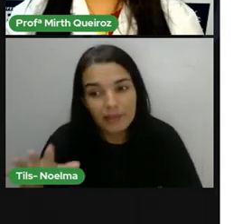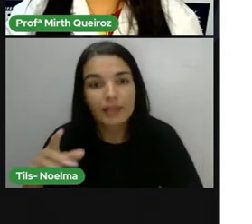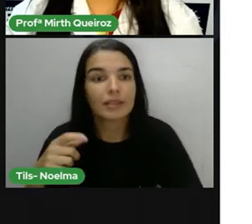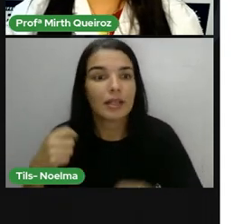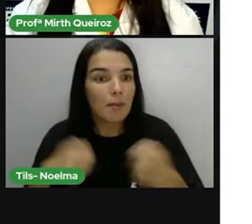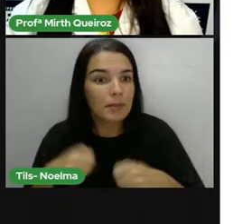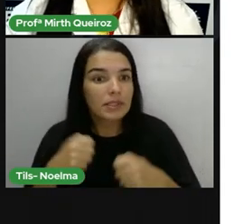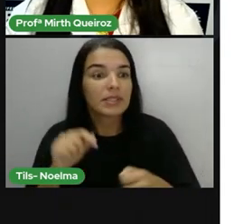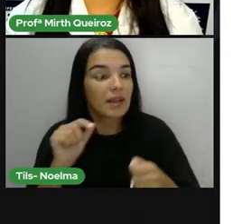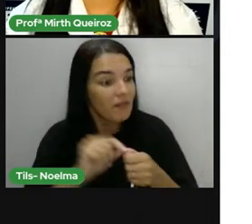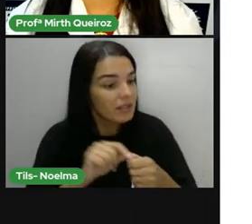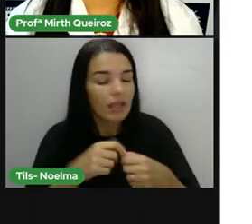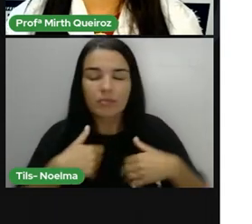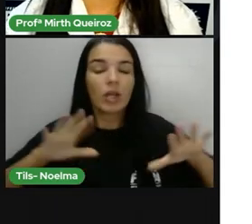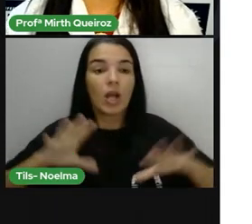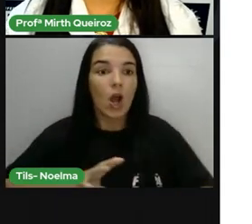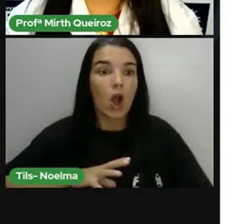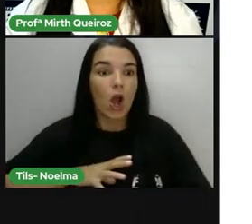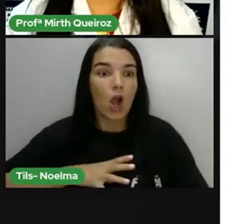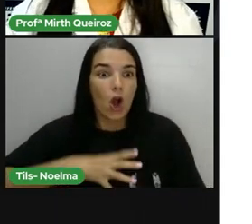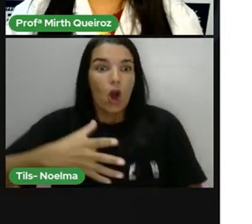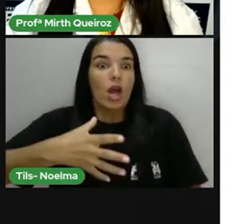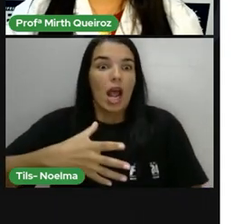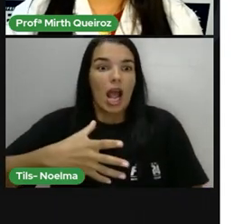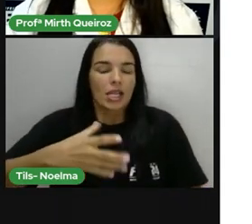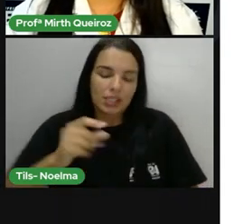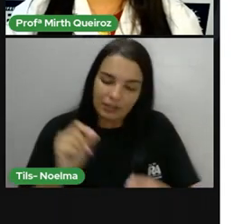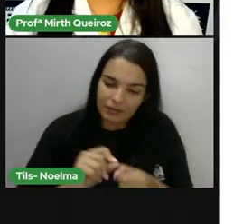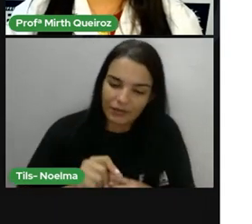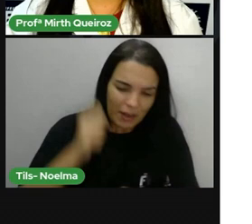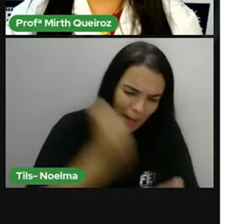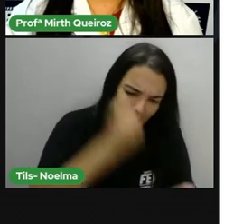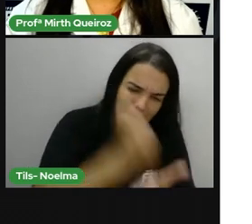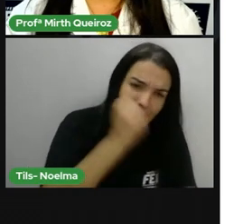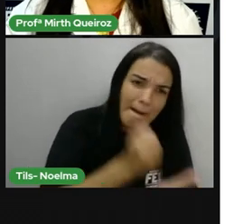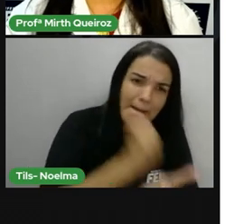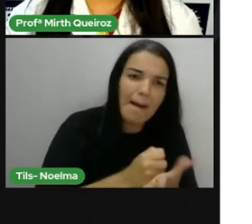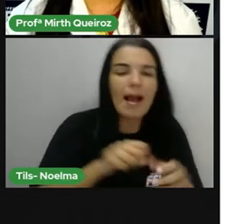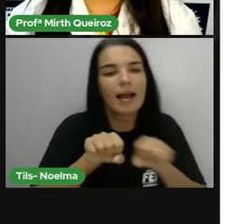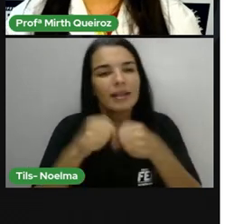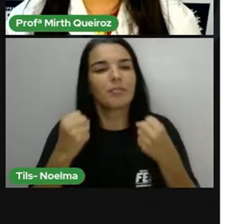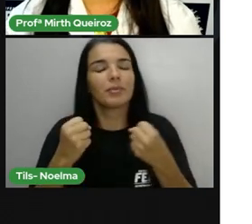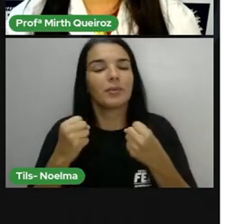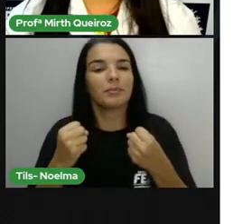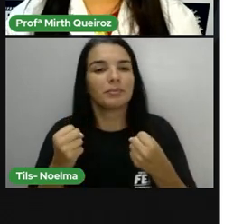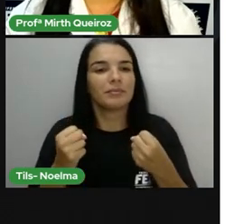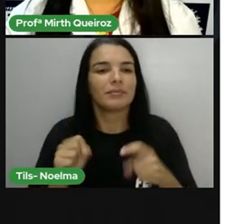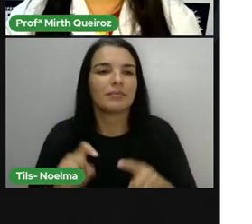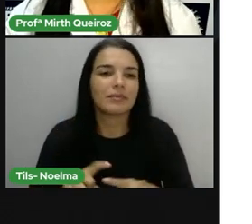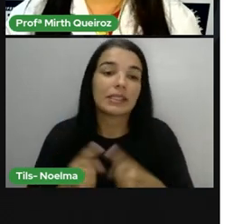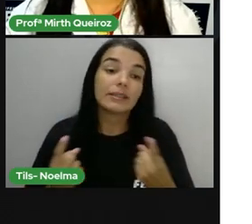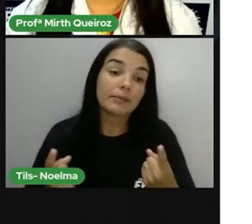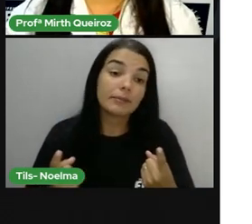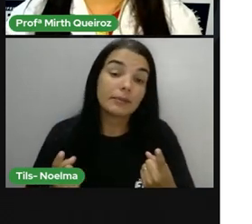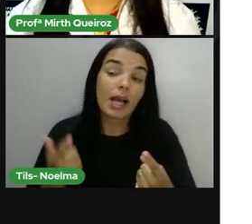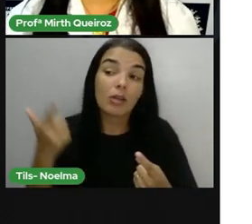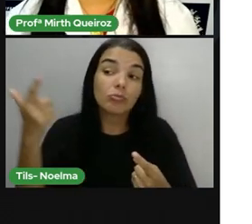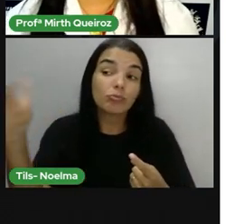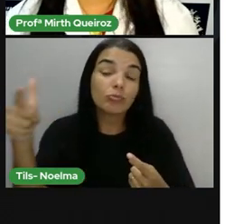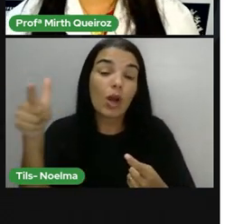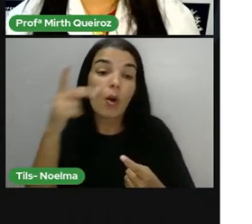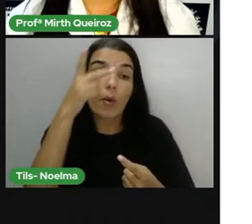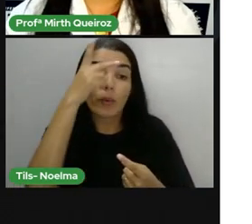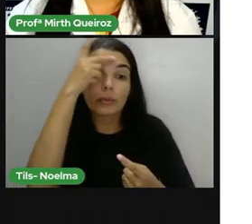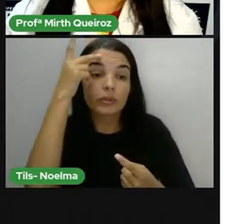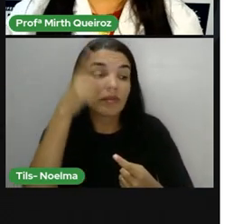como você conseguir, como você conseguiu quebrar um gelo desse e tal. Por não ter alguém para dizer que ele